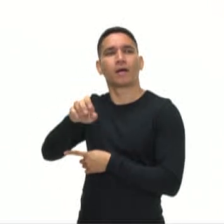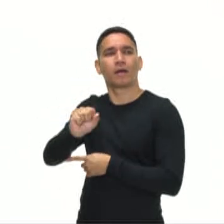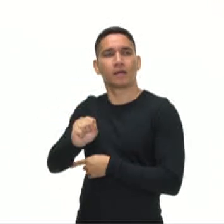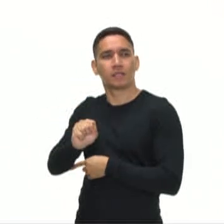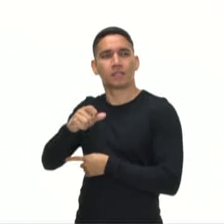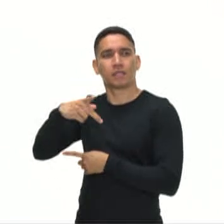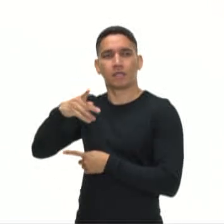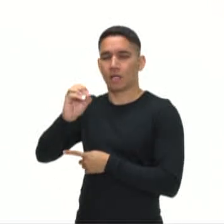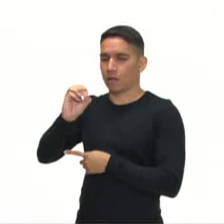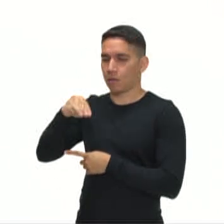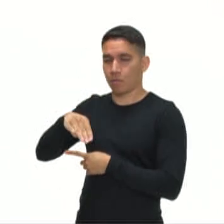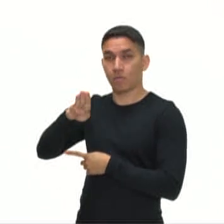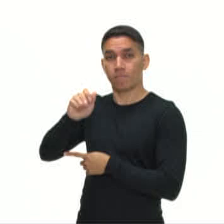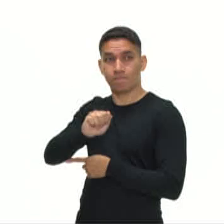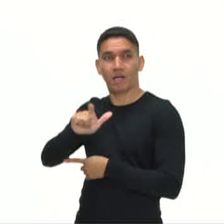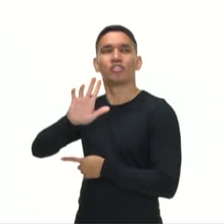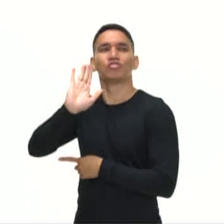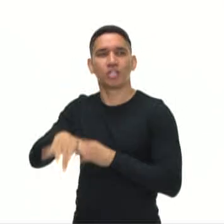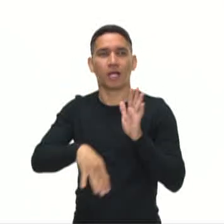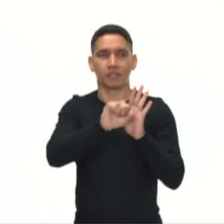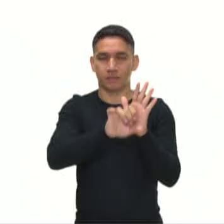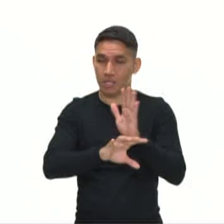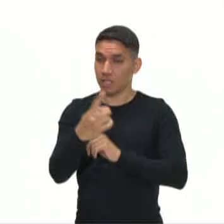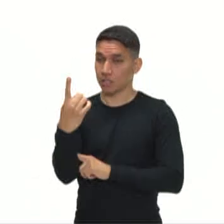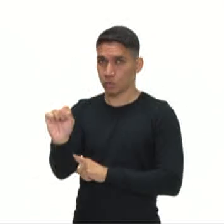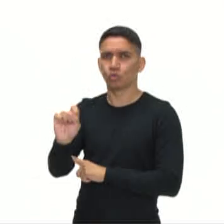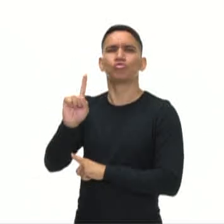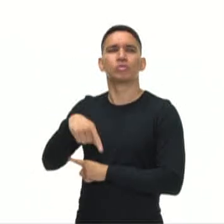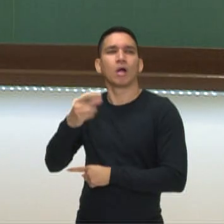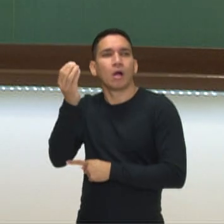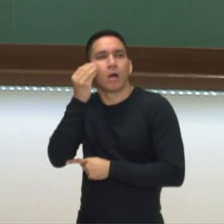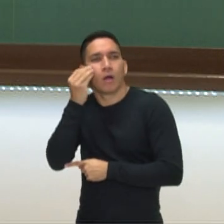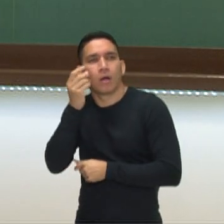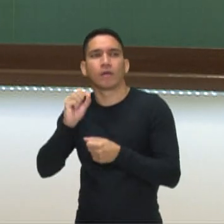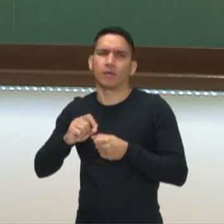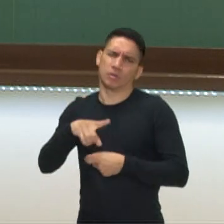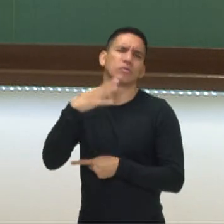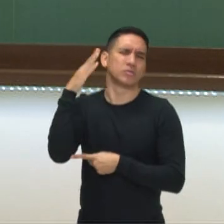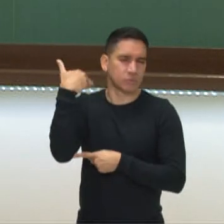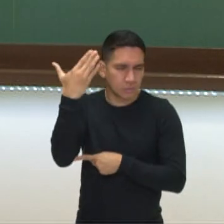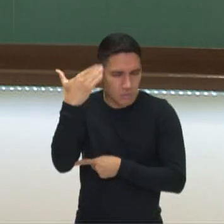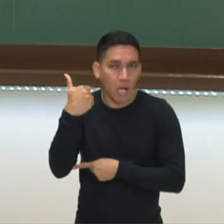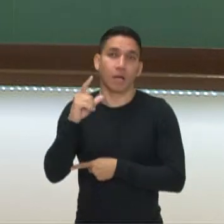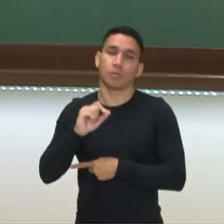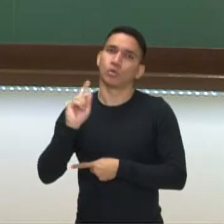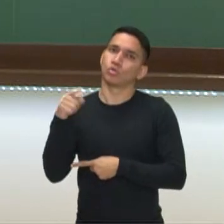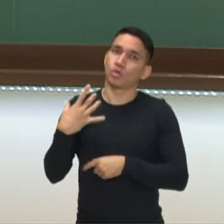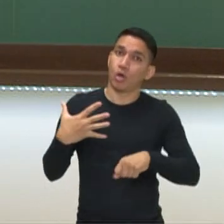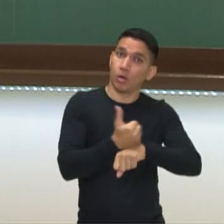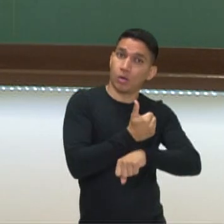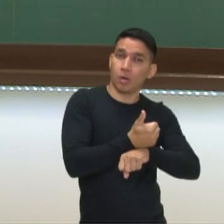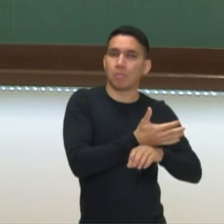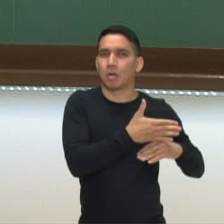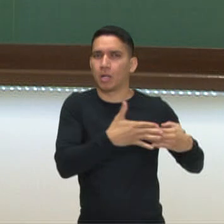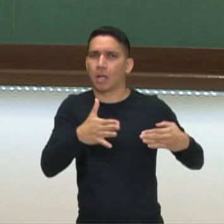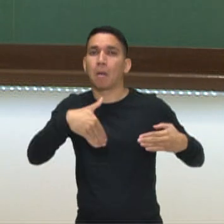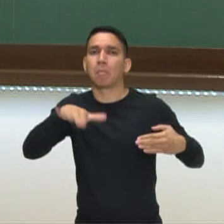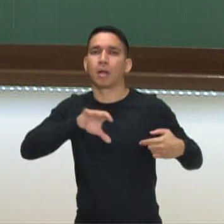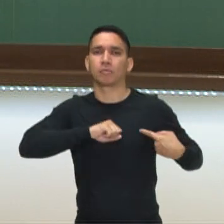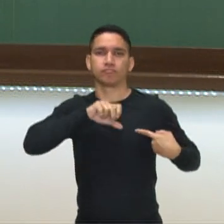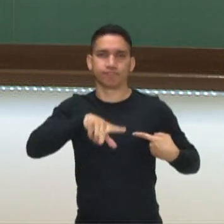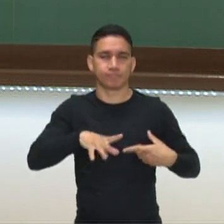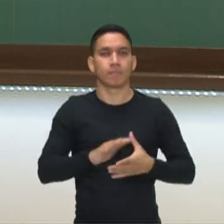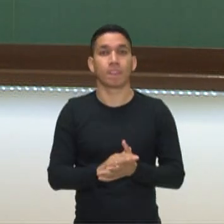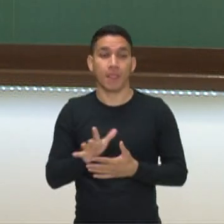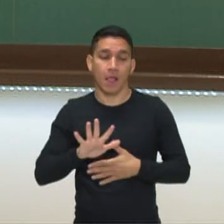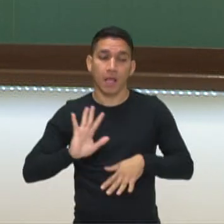Que também conseguiu obter um desenvolvimento manufatureiro. Então nós sabemos que Portugal, nós fomos a maior colônia portuguesa e